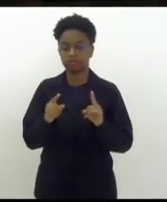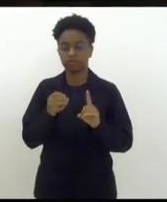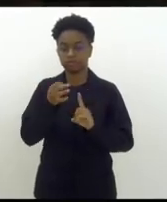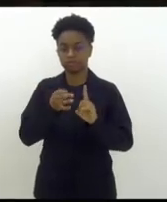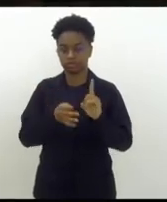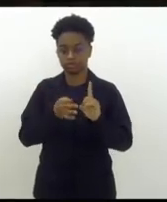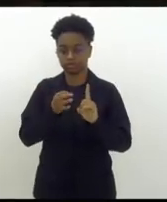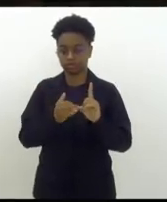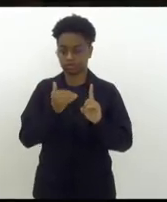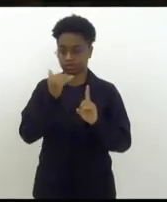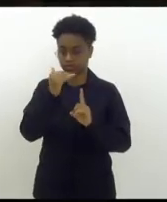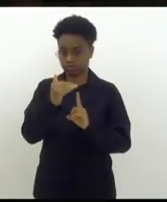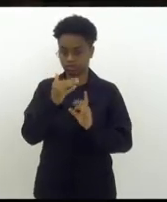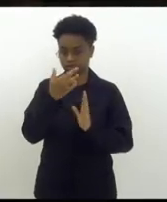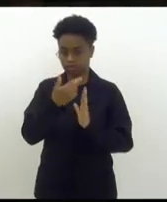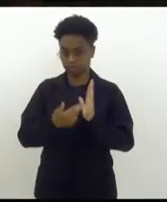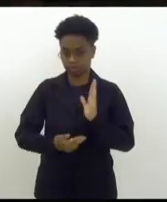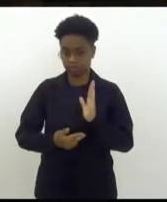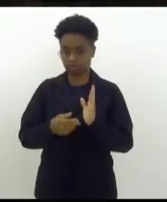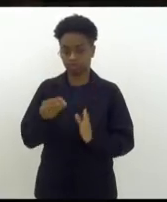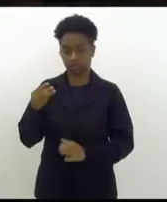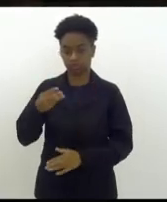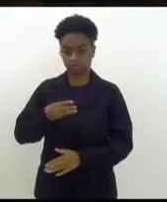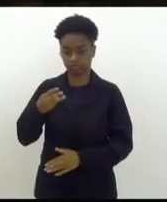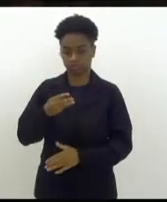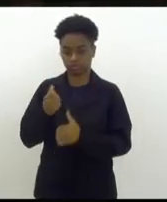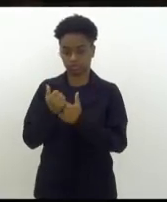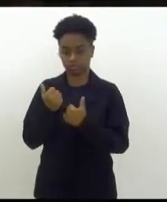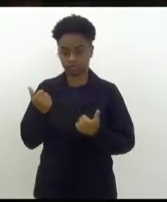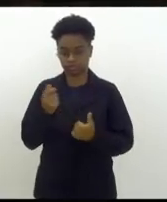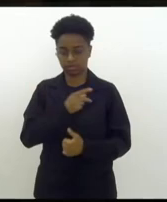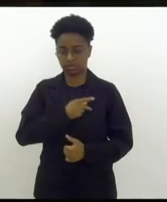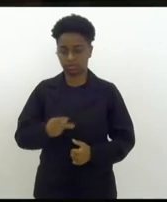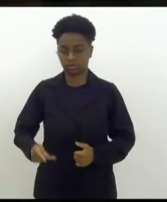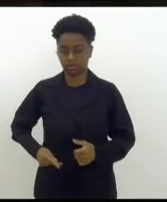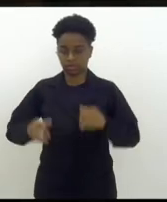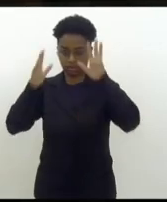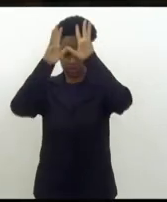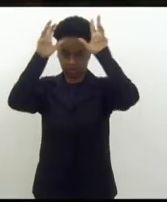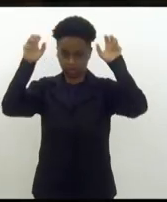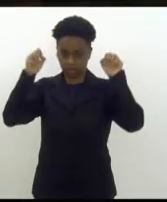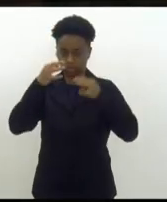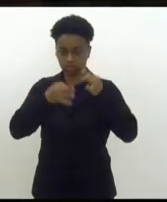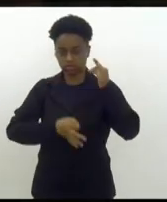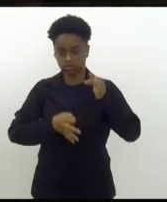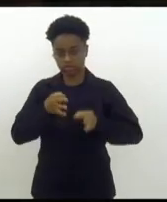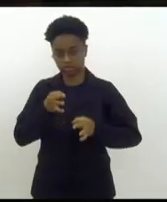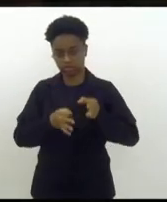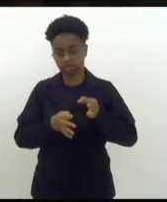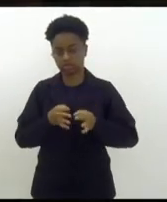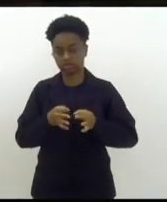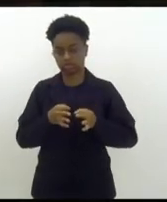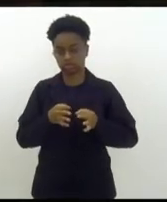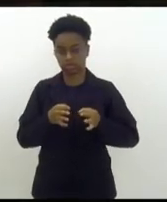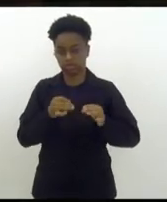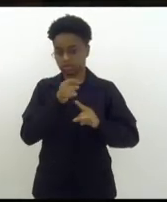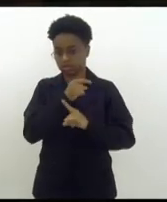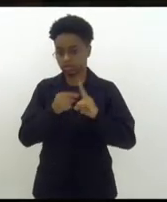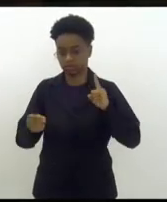relatou terceiro vídeo se presidente do Tribunal de Justiça negou